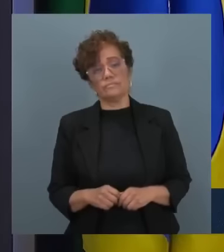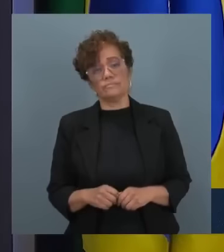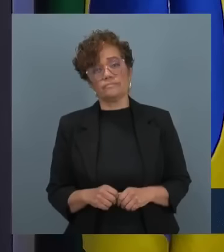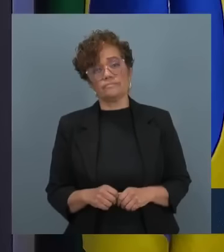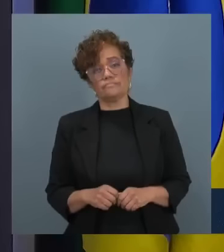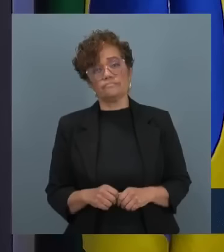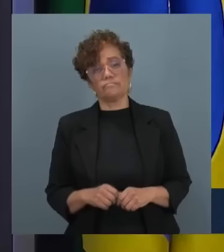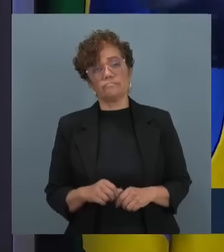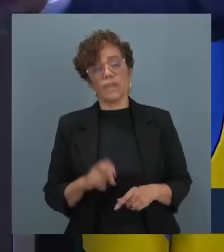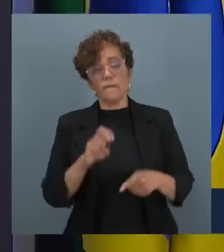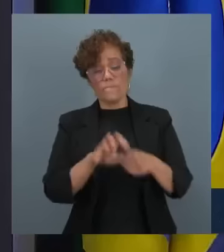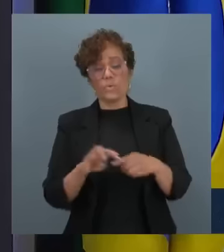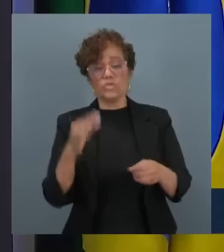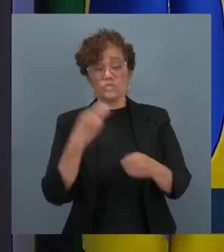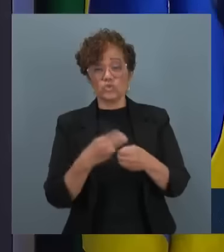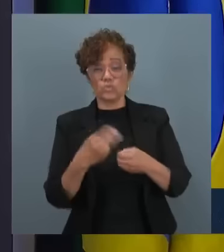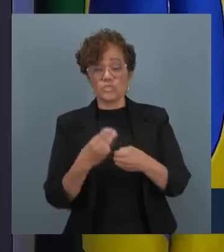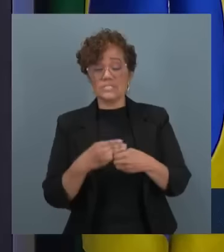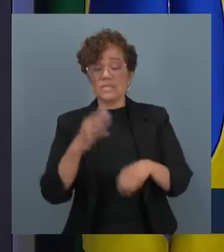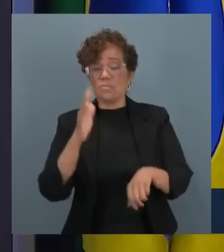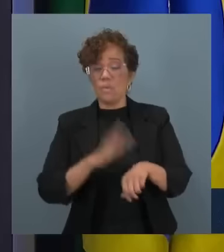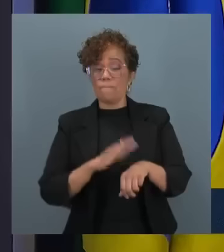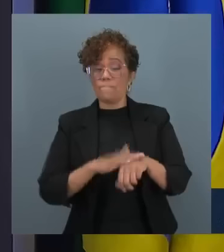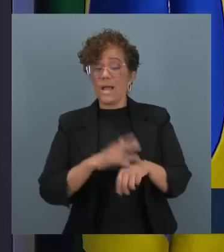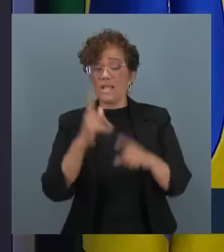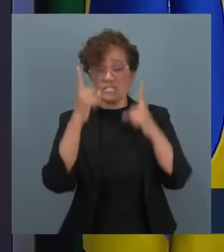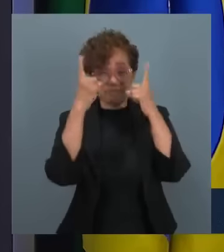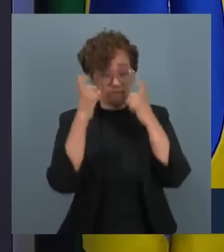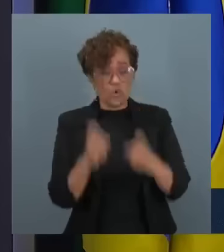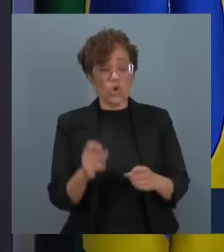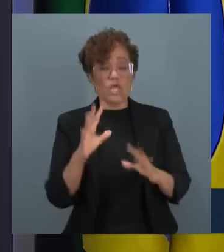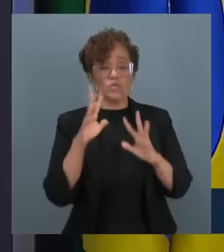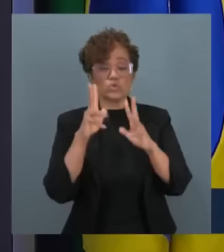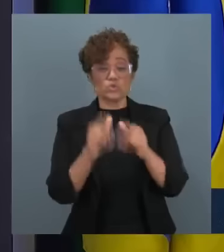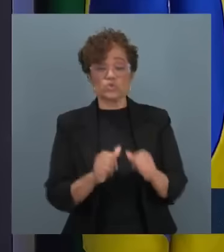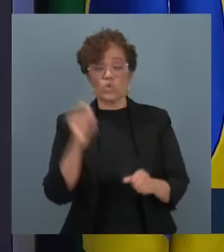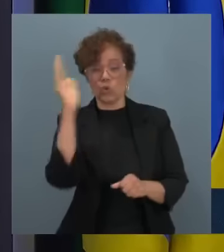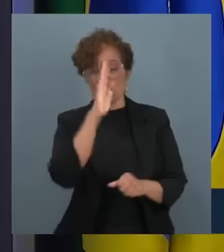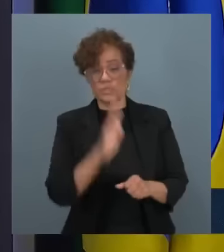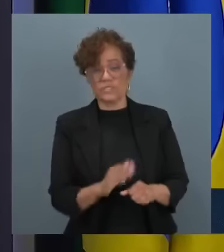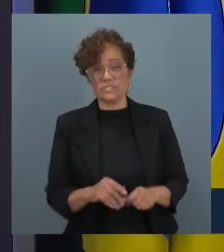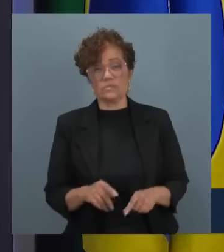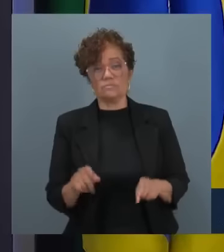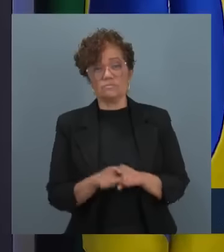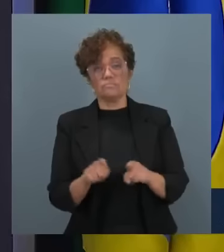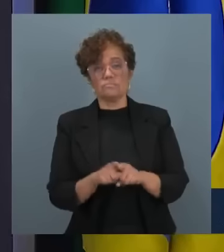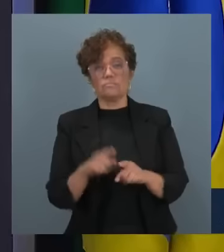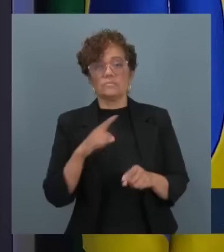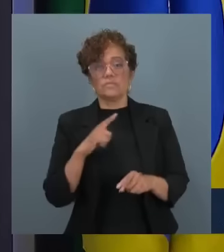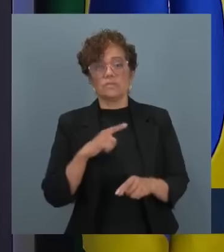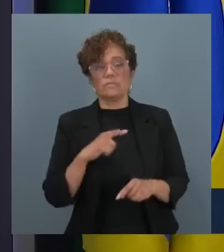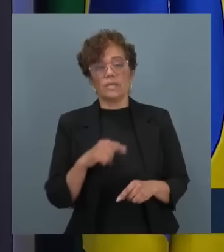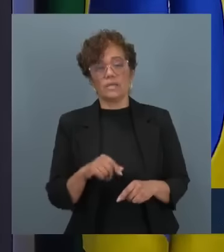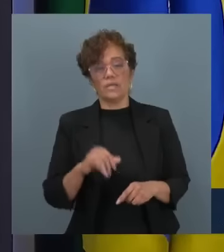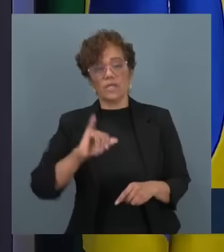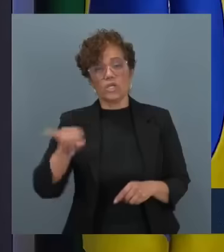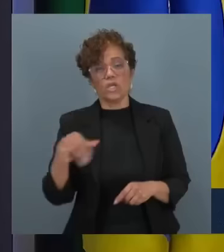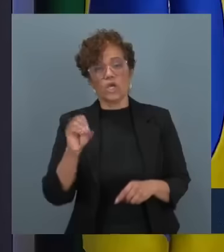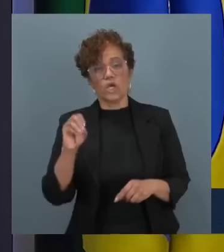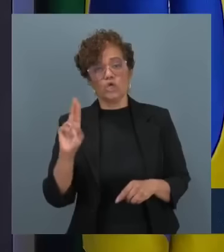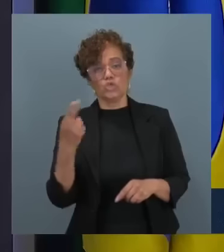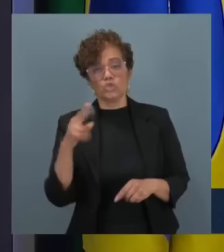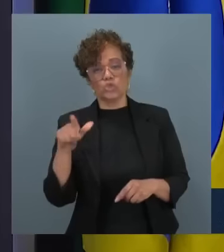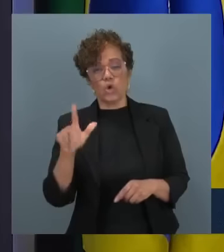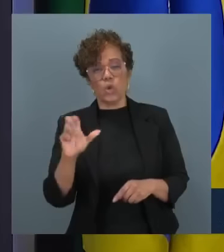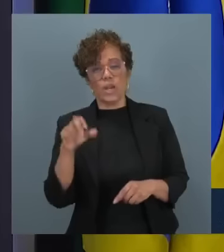o município mais violento de todo o Brasil. Encerro com a mensagem do cantor e compositor John Lennon, em sua